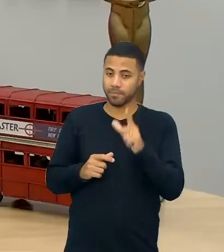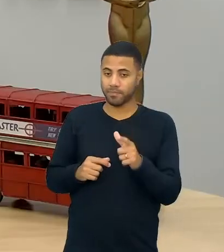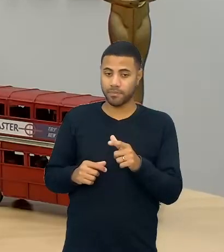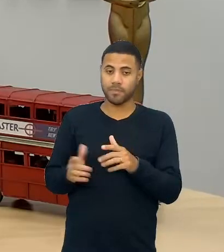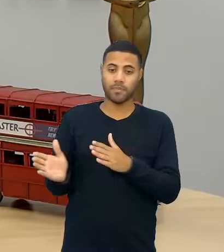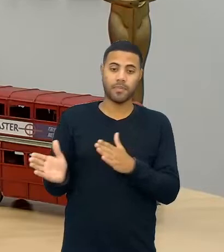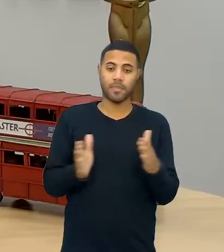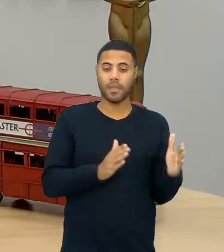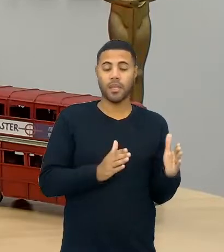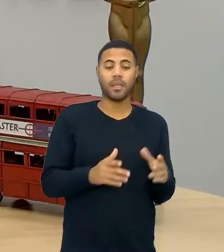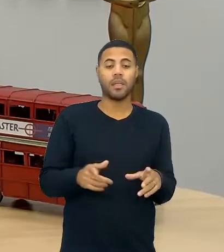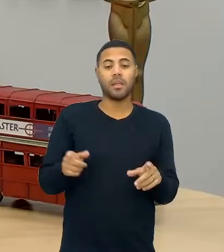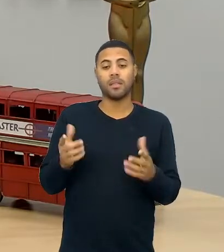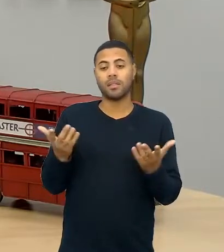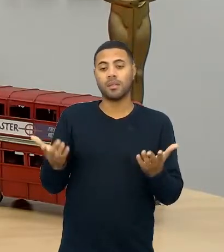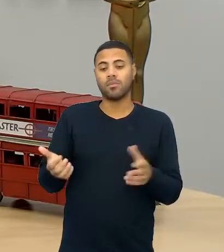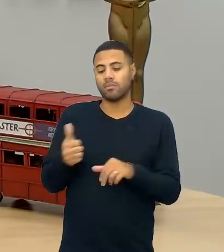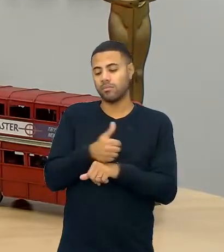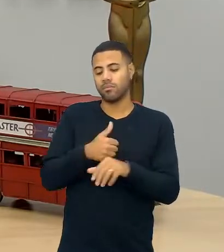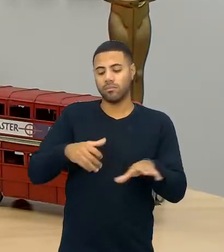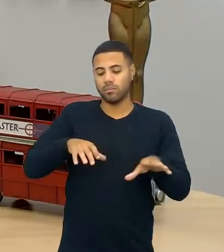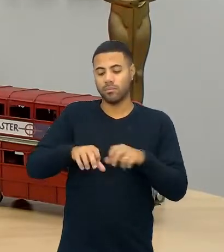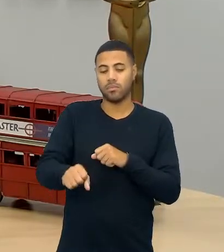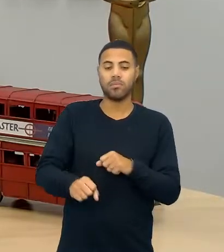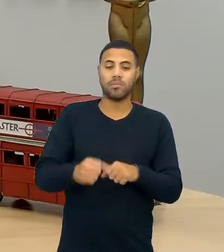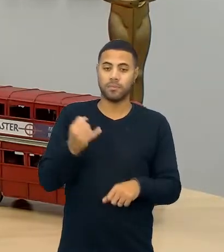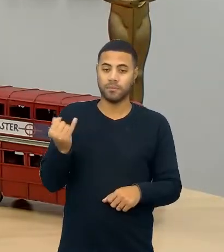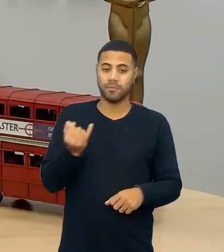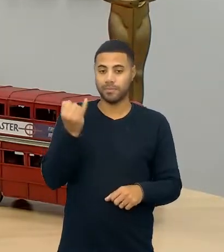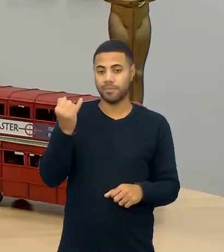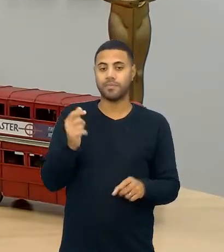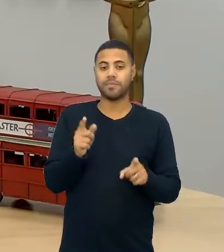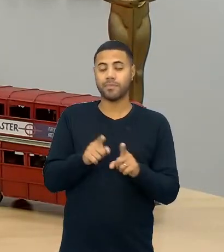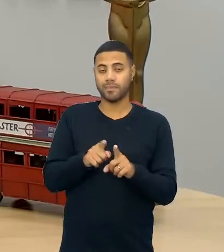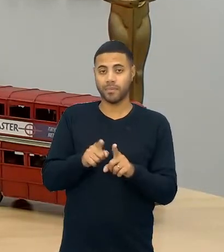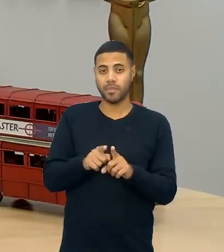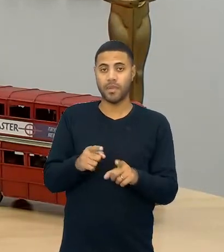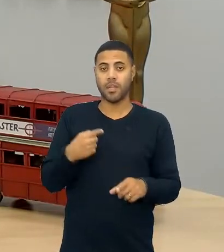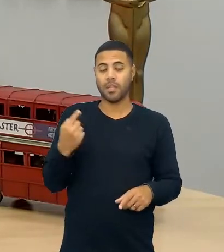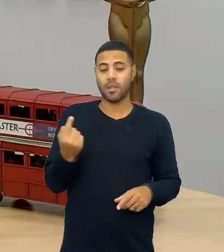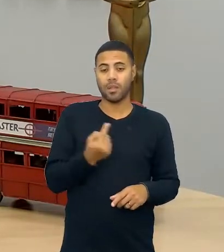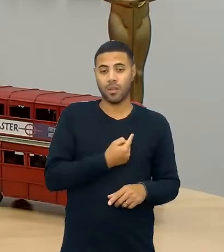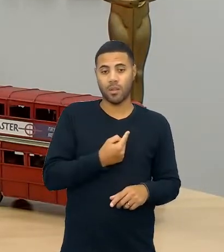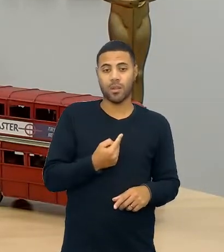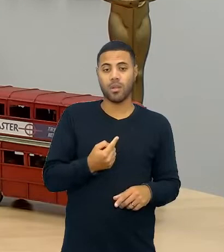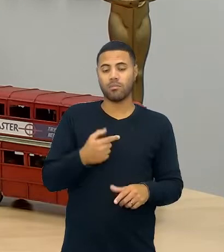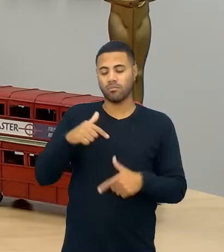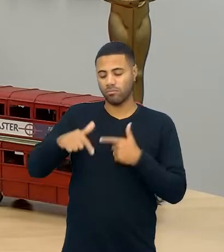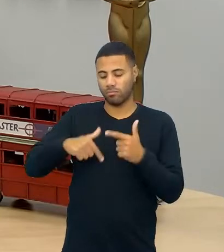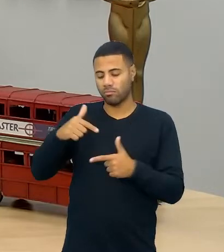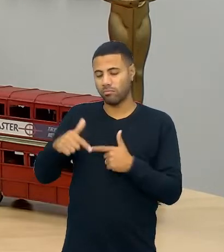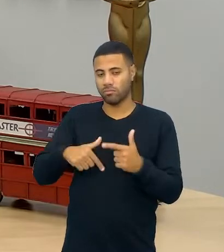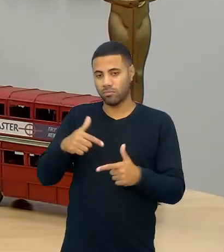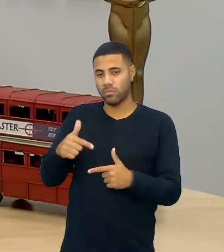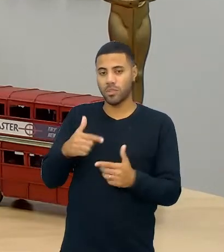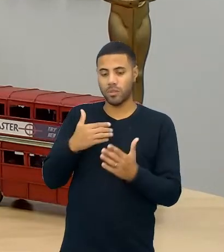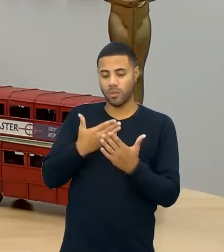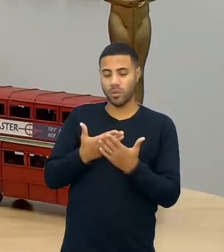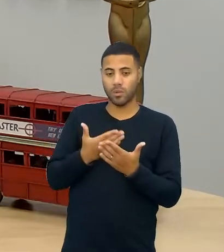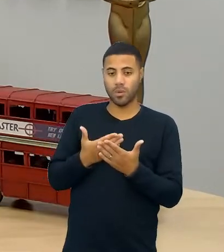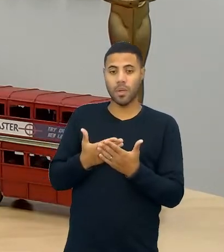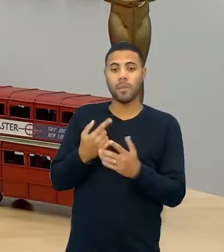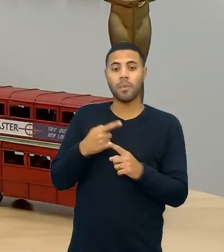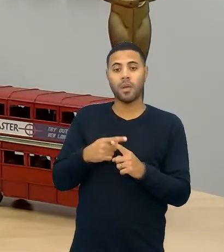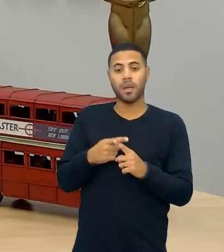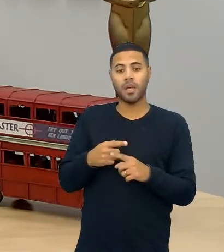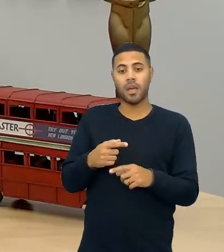da profissionalização, né? A graduação, o estudo. Então, nós faremos esse trabalho aí na escola, porque os